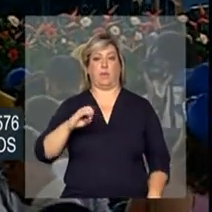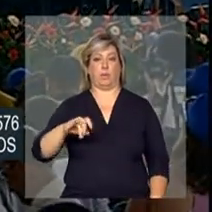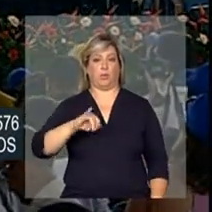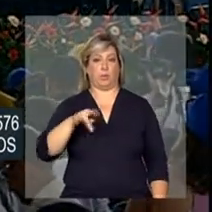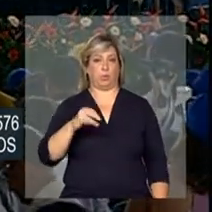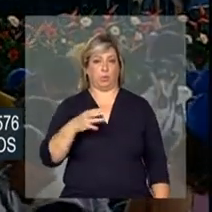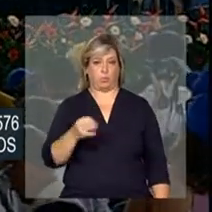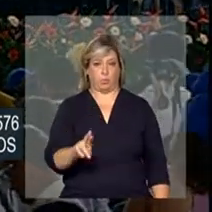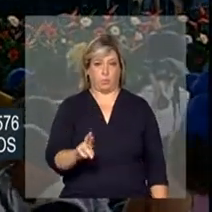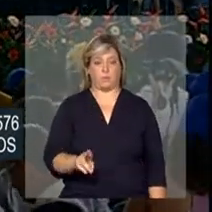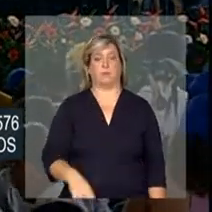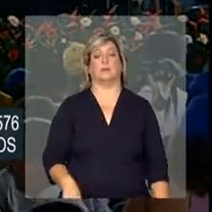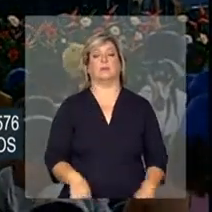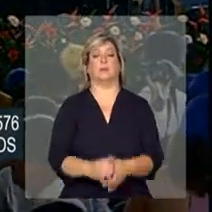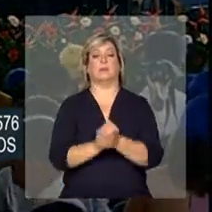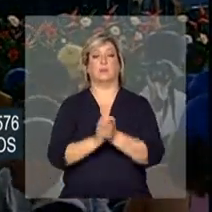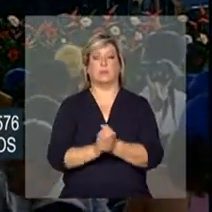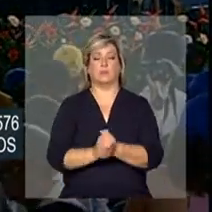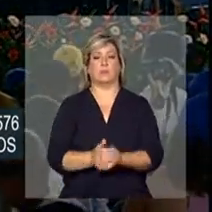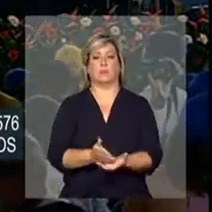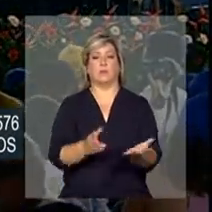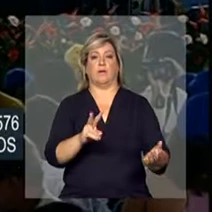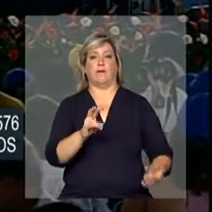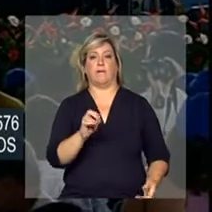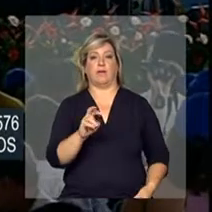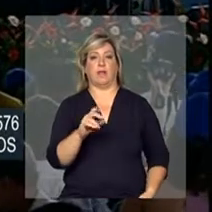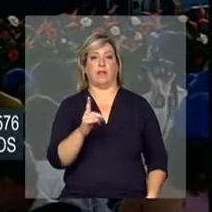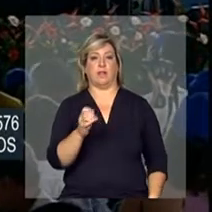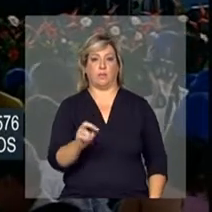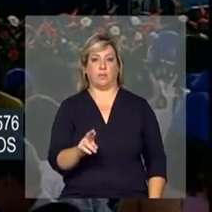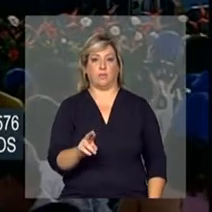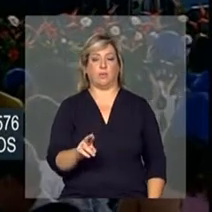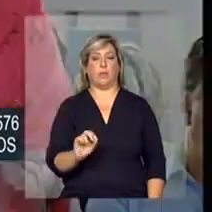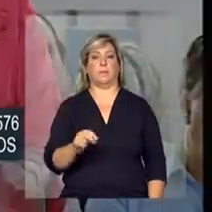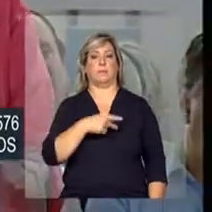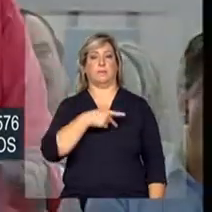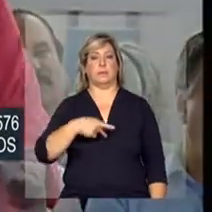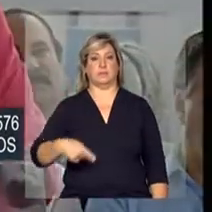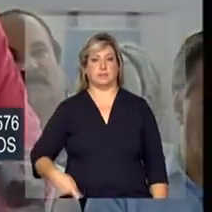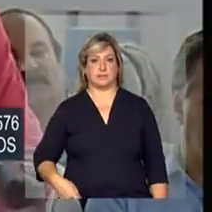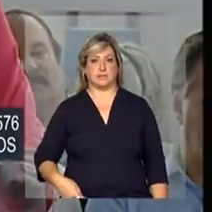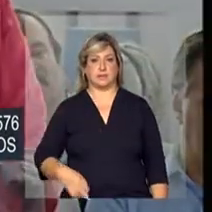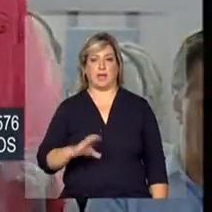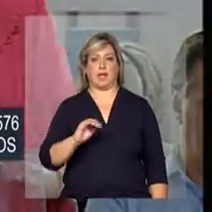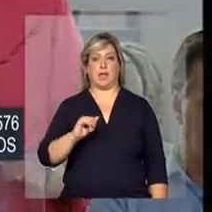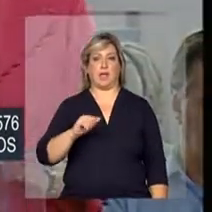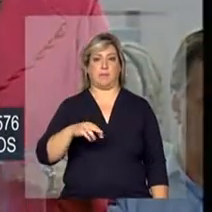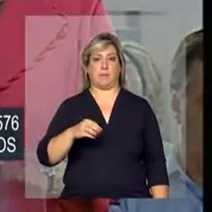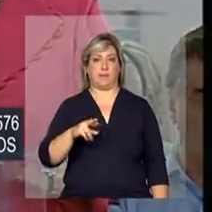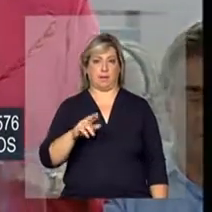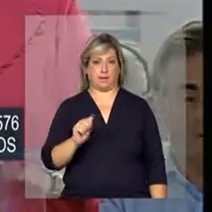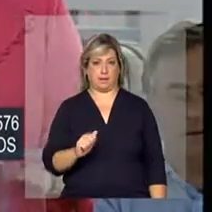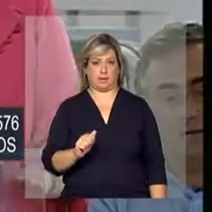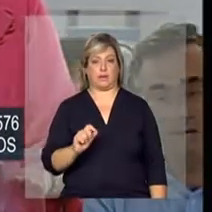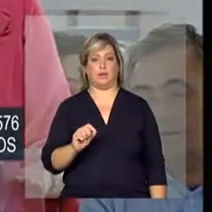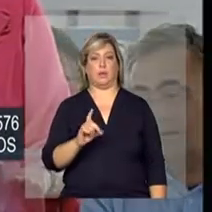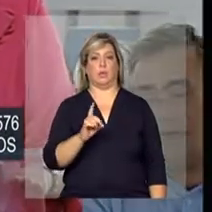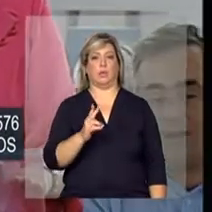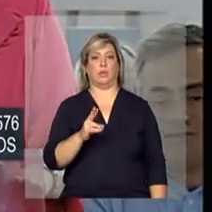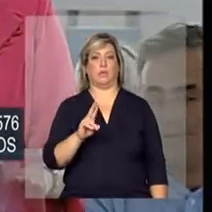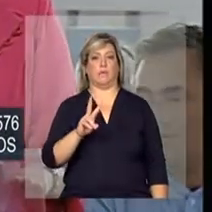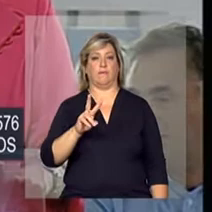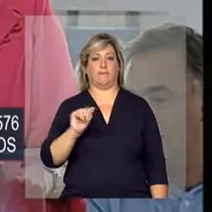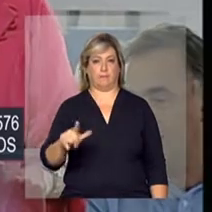Júnior. Cumprimentar o vereador, presidente da Câmara, Durval